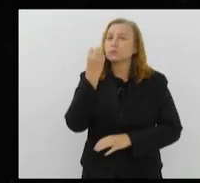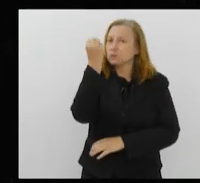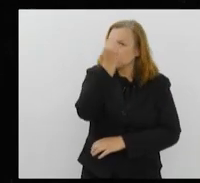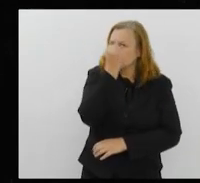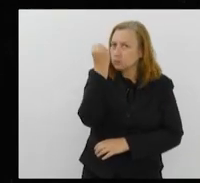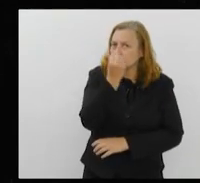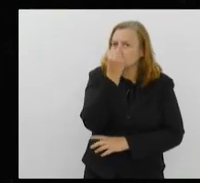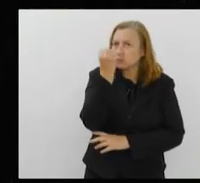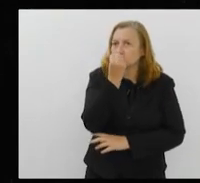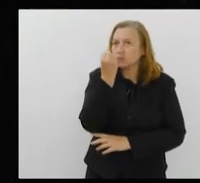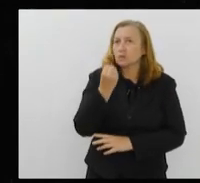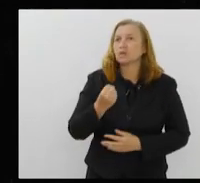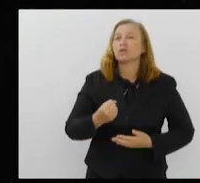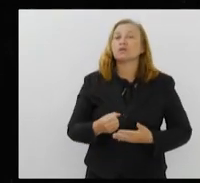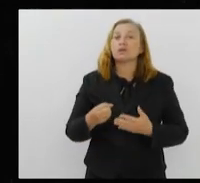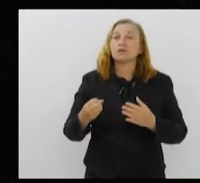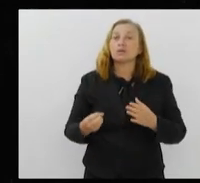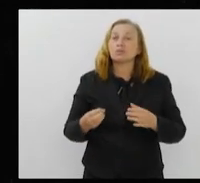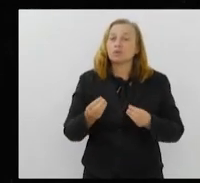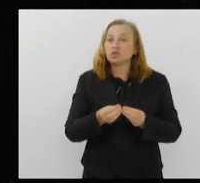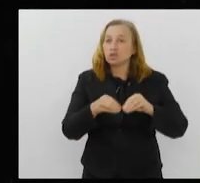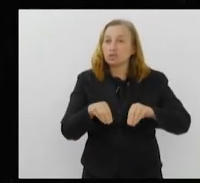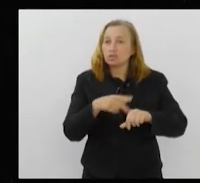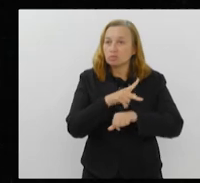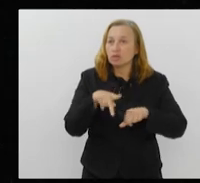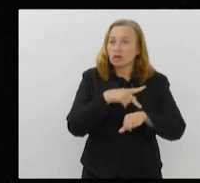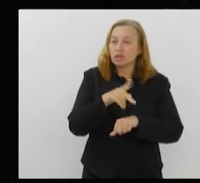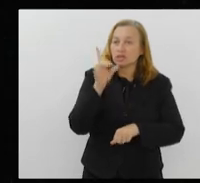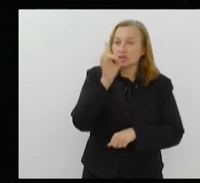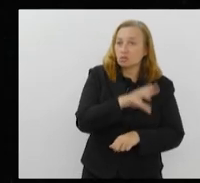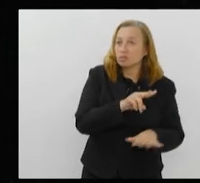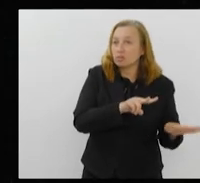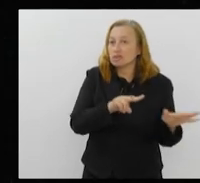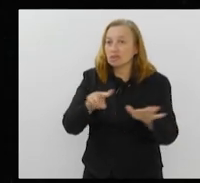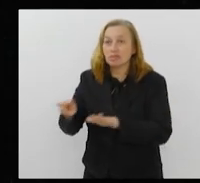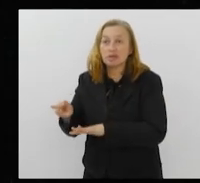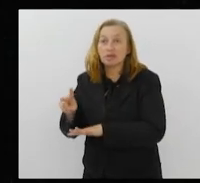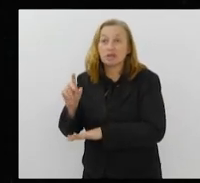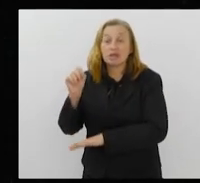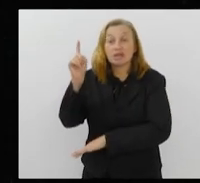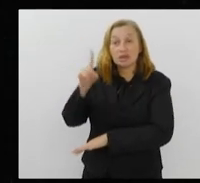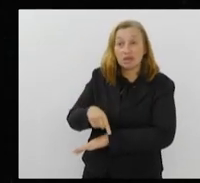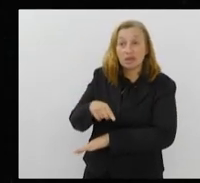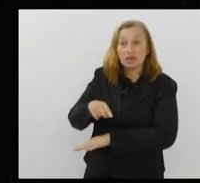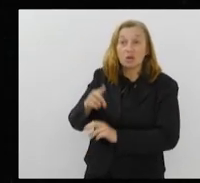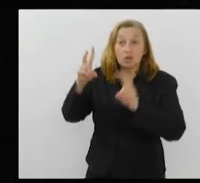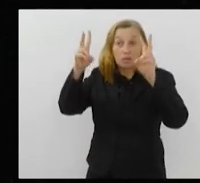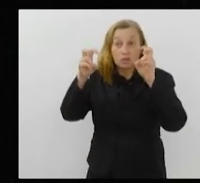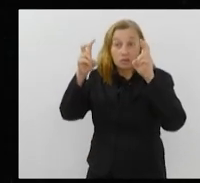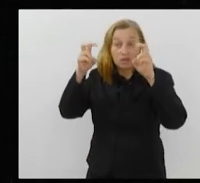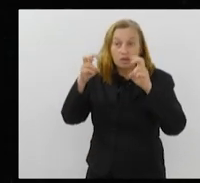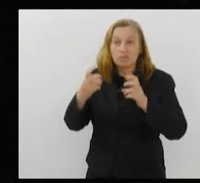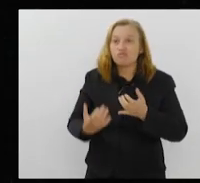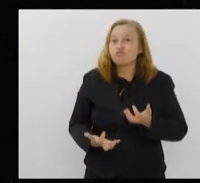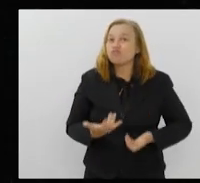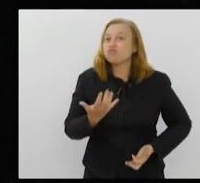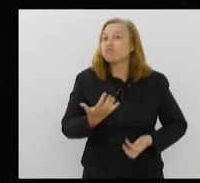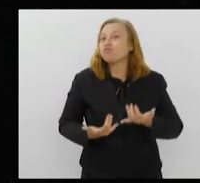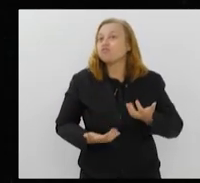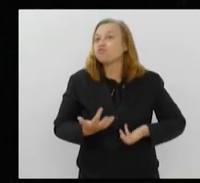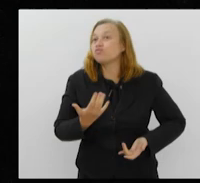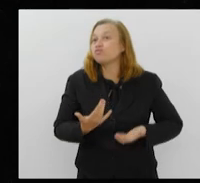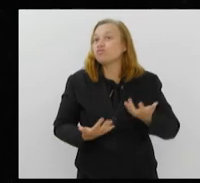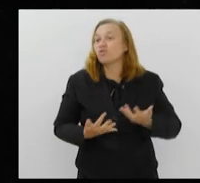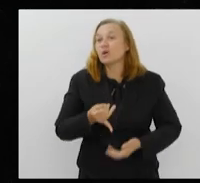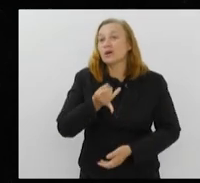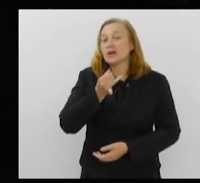vem assolando nosso país nas últimas semanas, que é o tema das queimadas. A exemplo